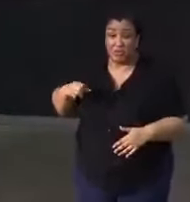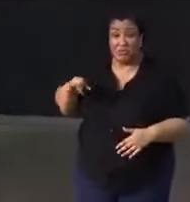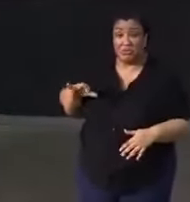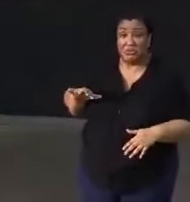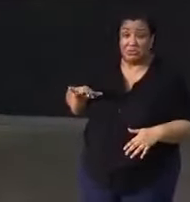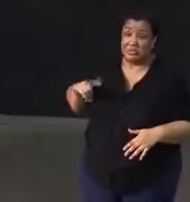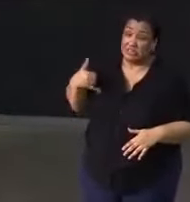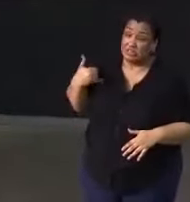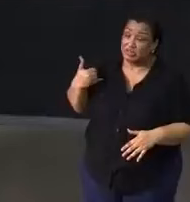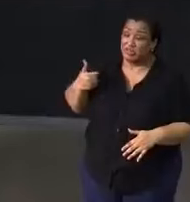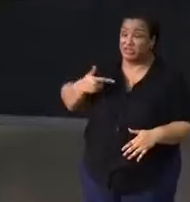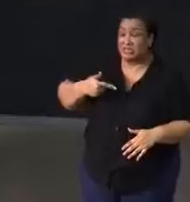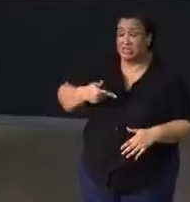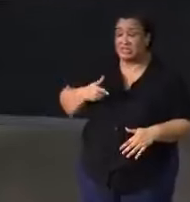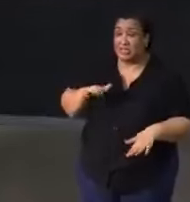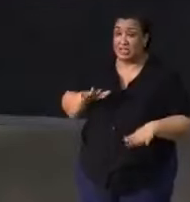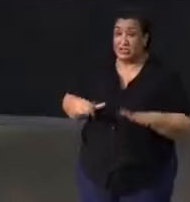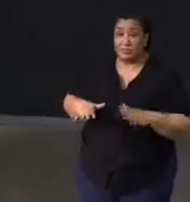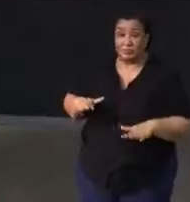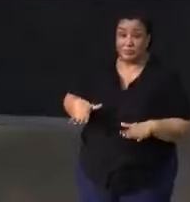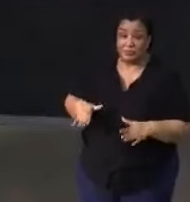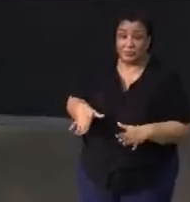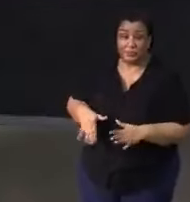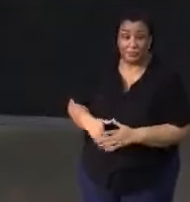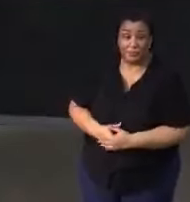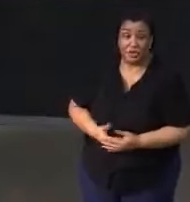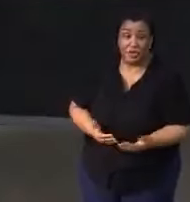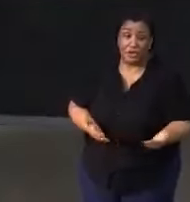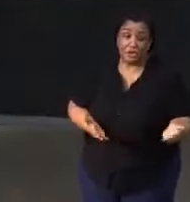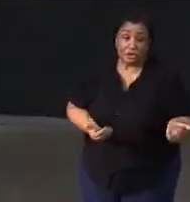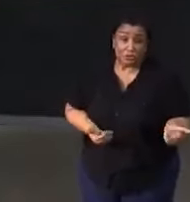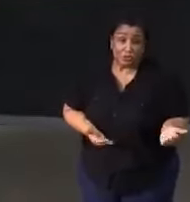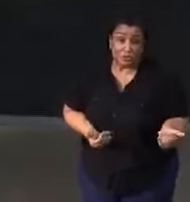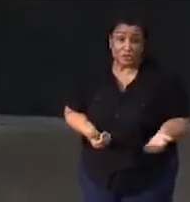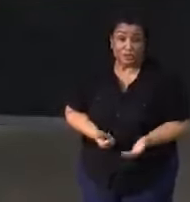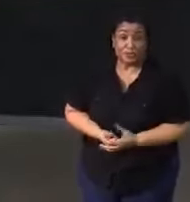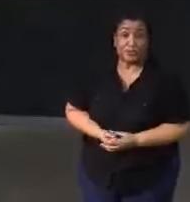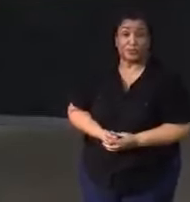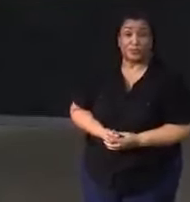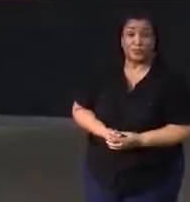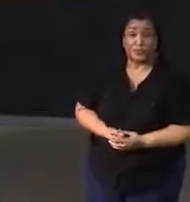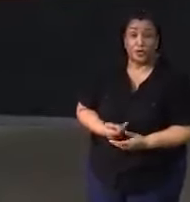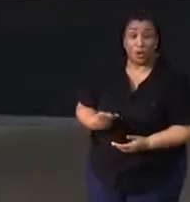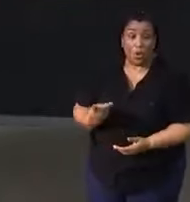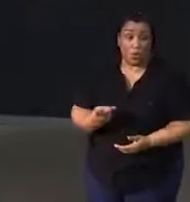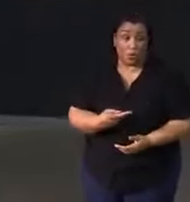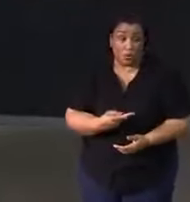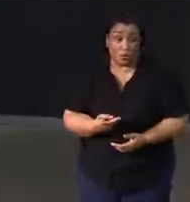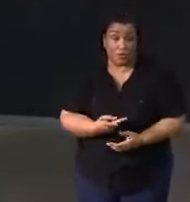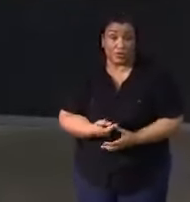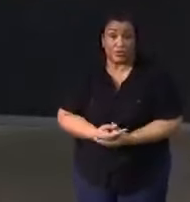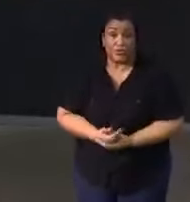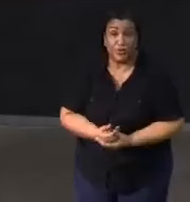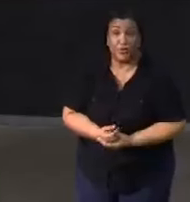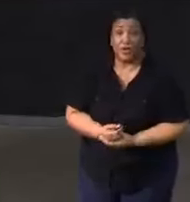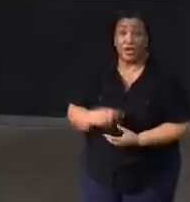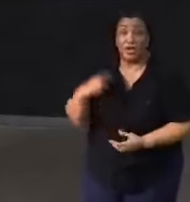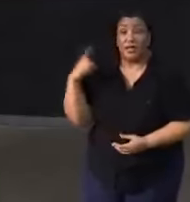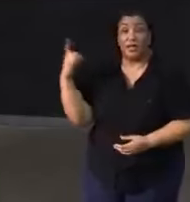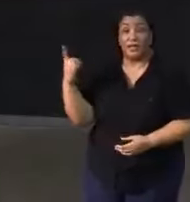anos, estão na puberdade ainda, todos os dois.